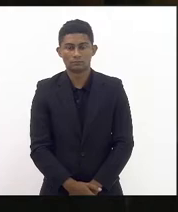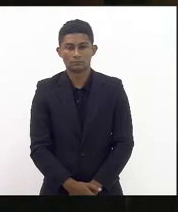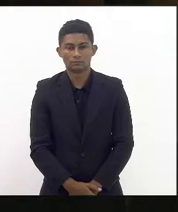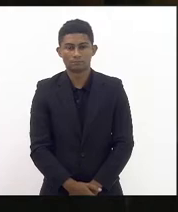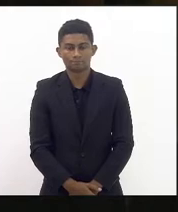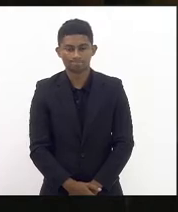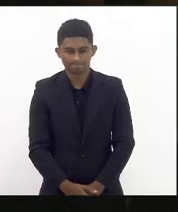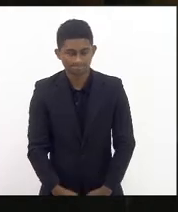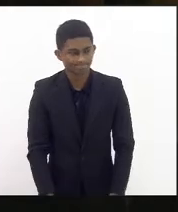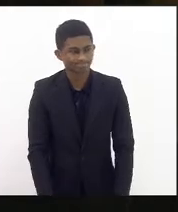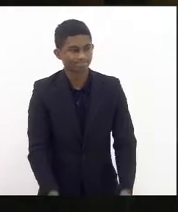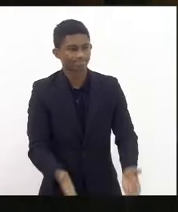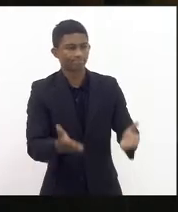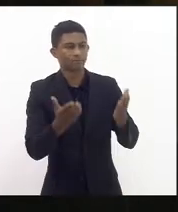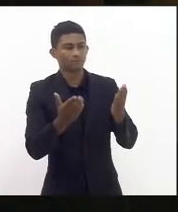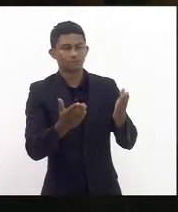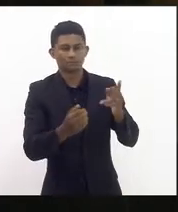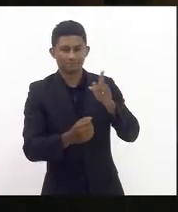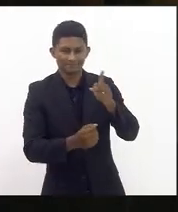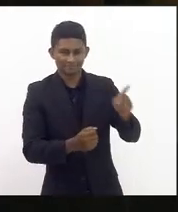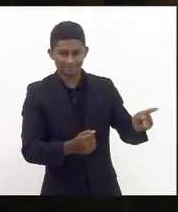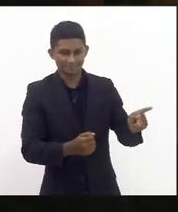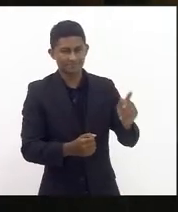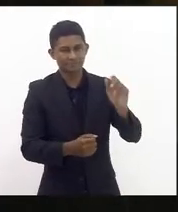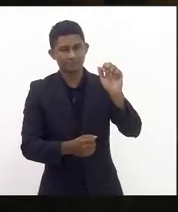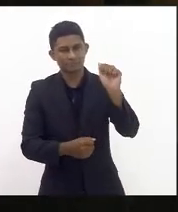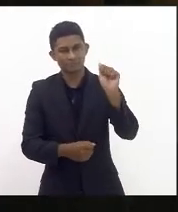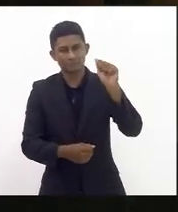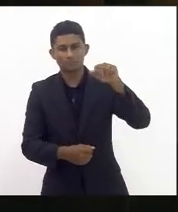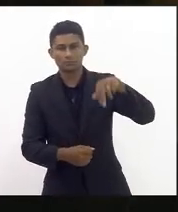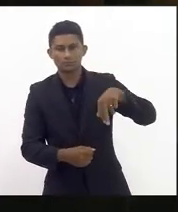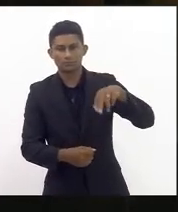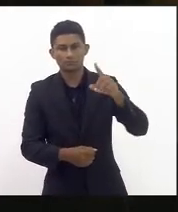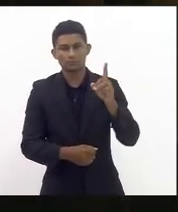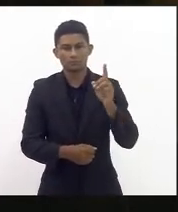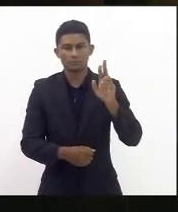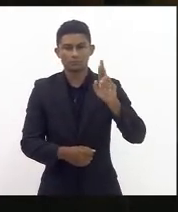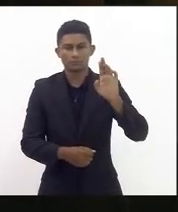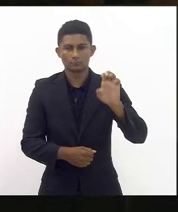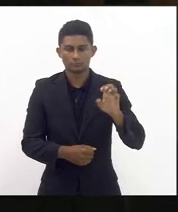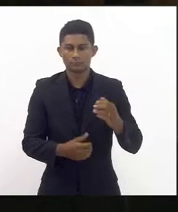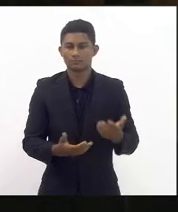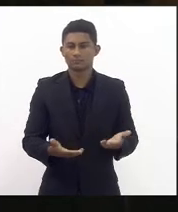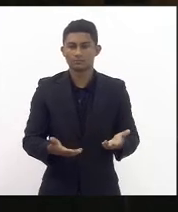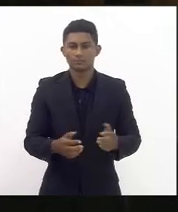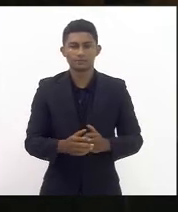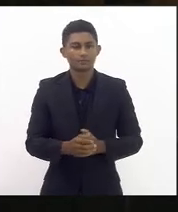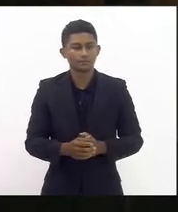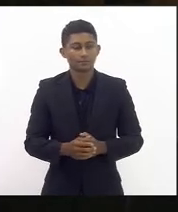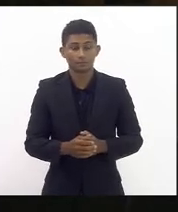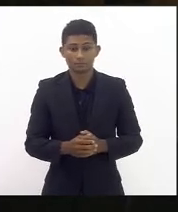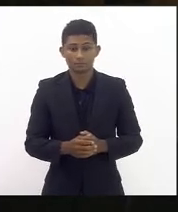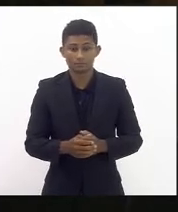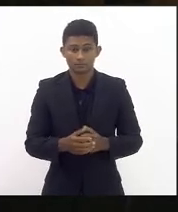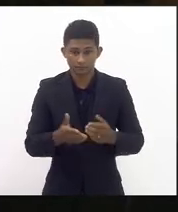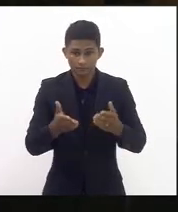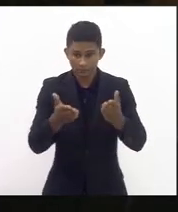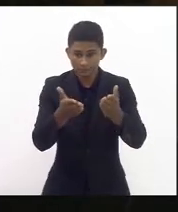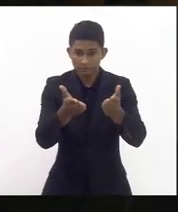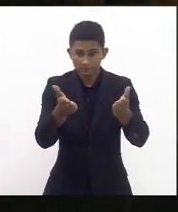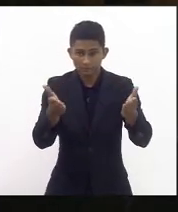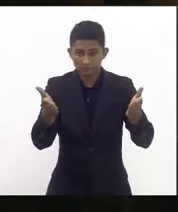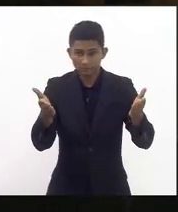Senhor presidente, deputado André Siciliano, senhoras e